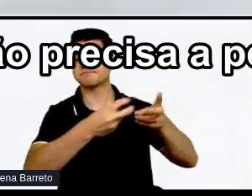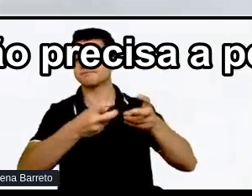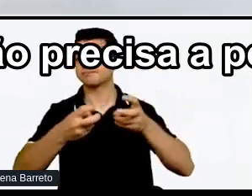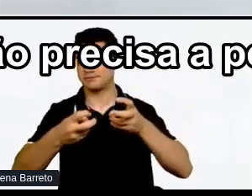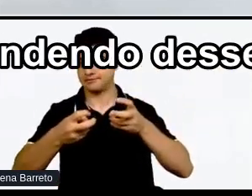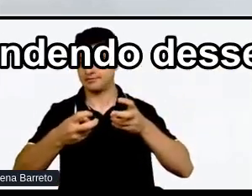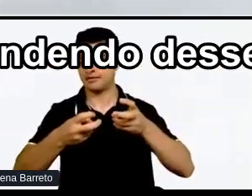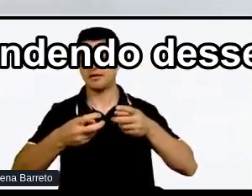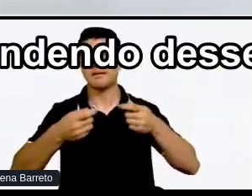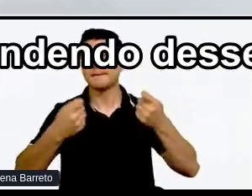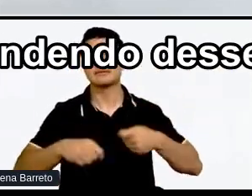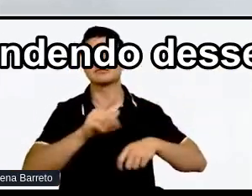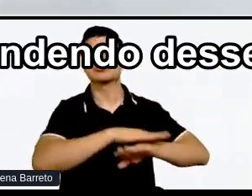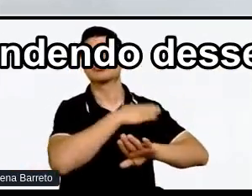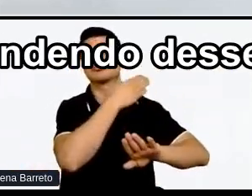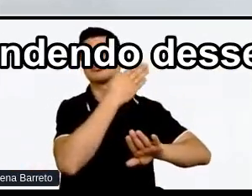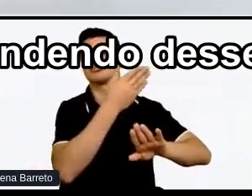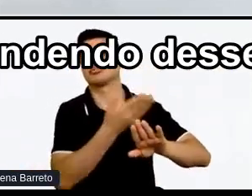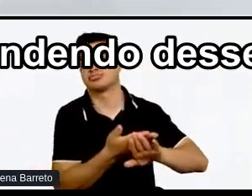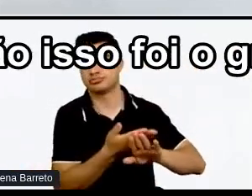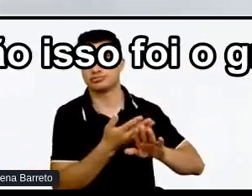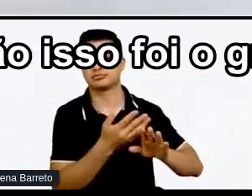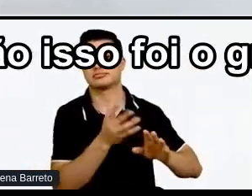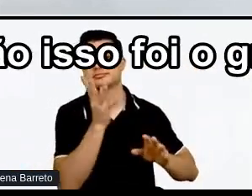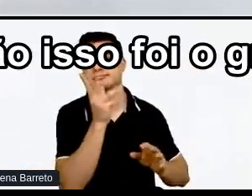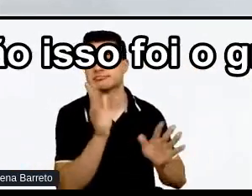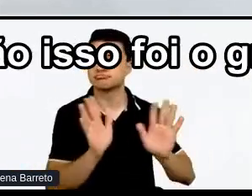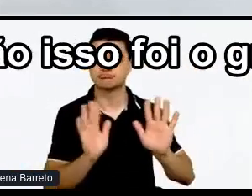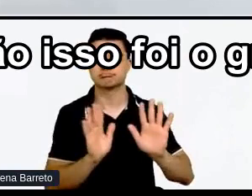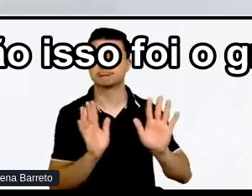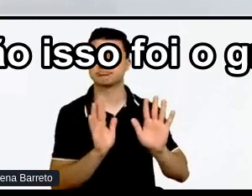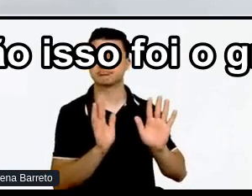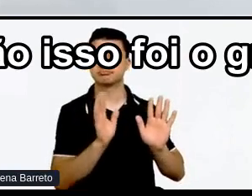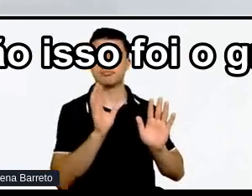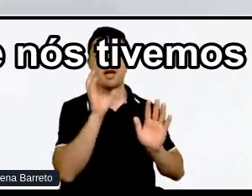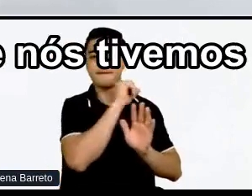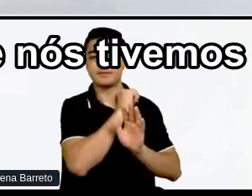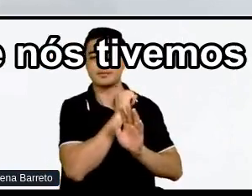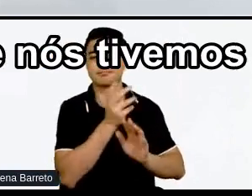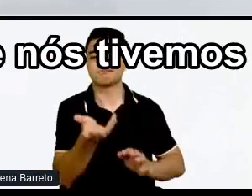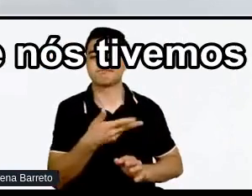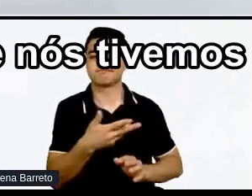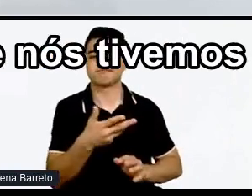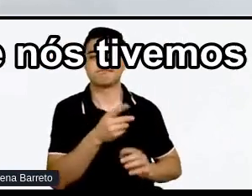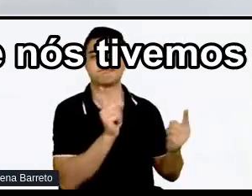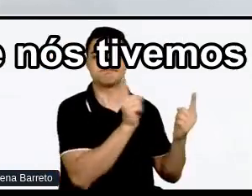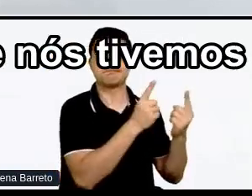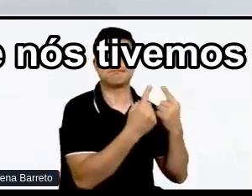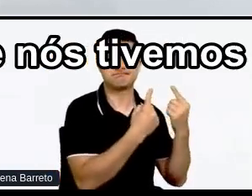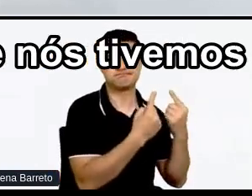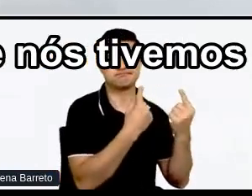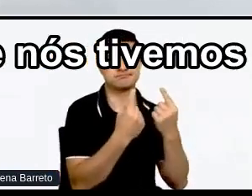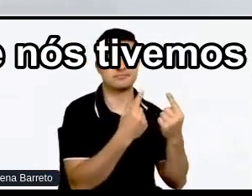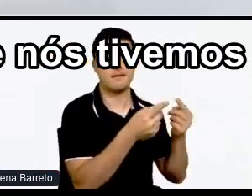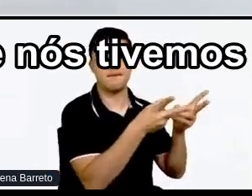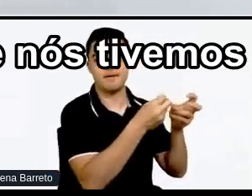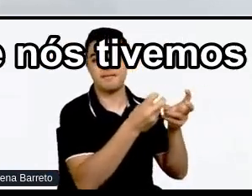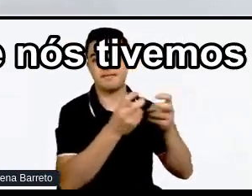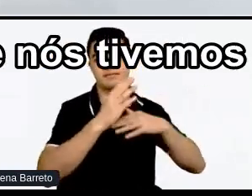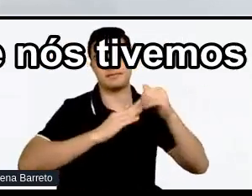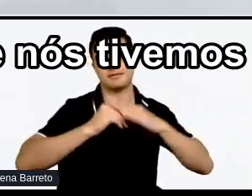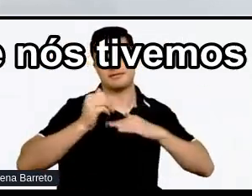dia inteiro dependendo desse processo seletivo. Então, isso foi o grande pulo do gato aí que nós tivemos dentro do